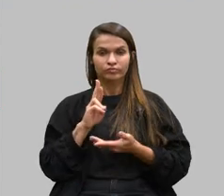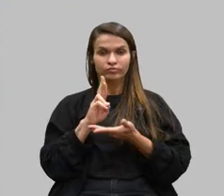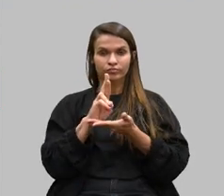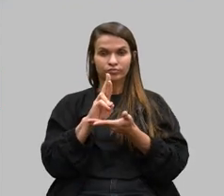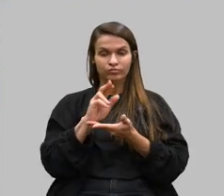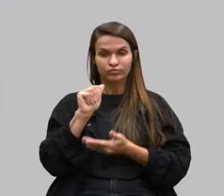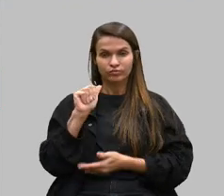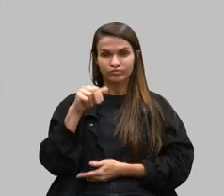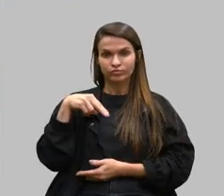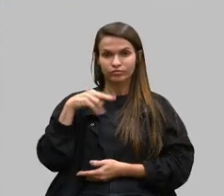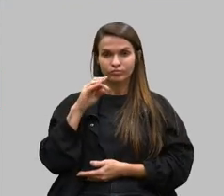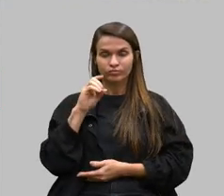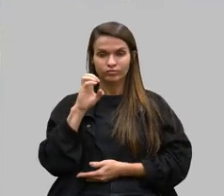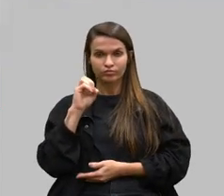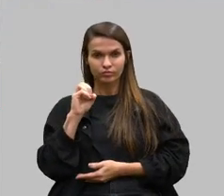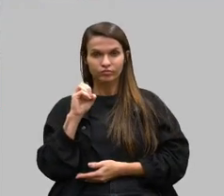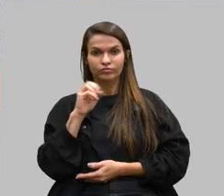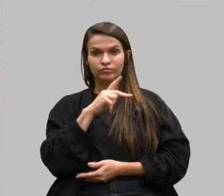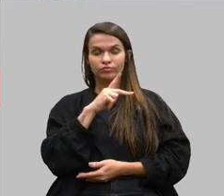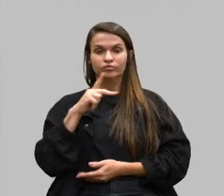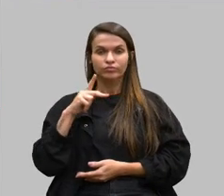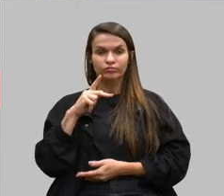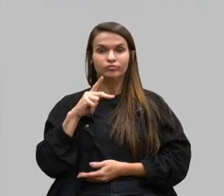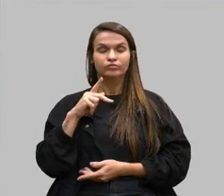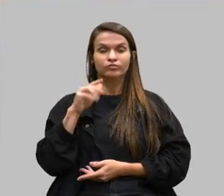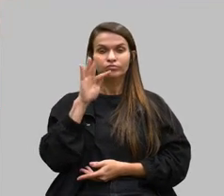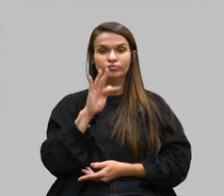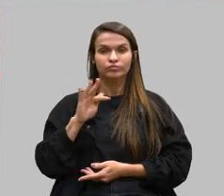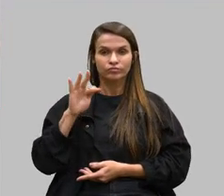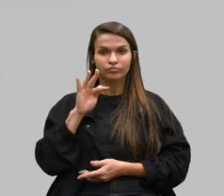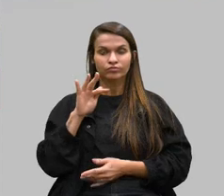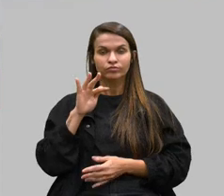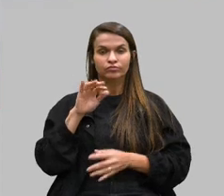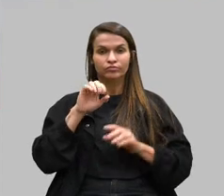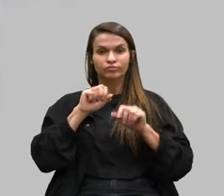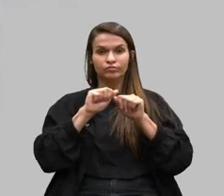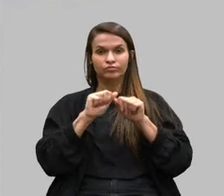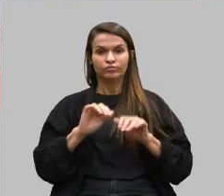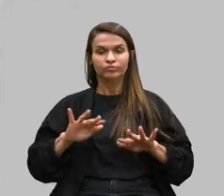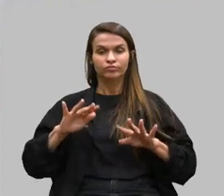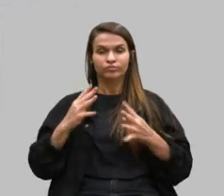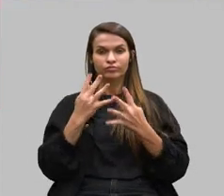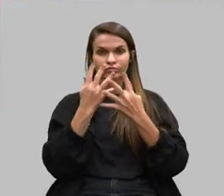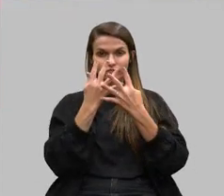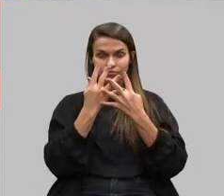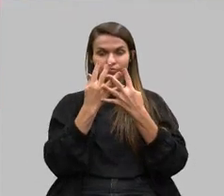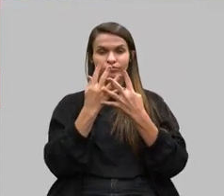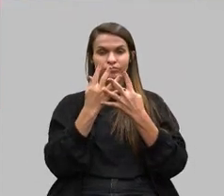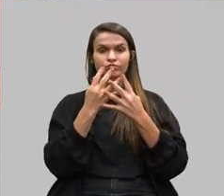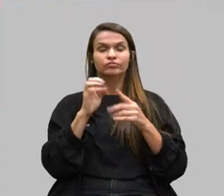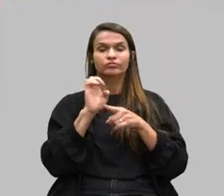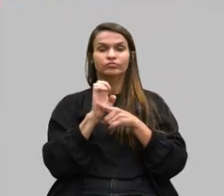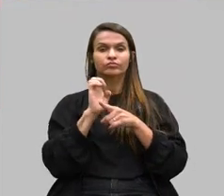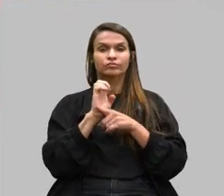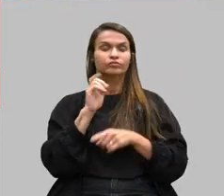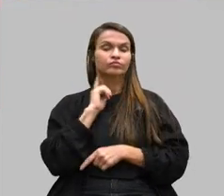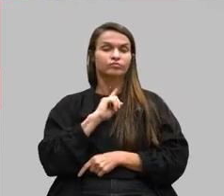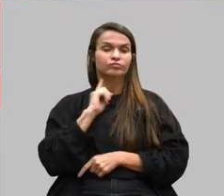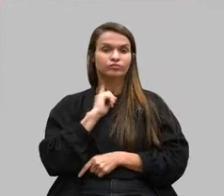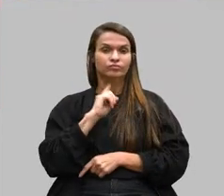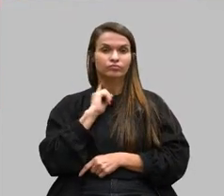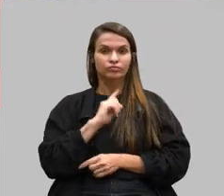salvo presidente da federação da Agricultura e Pecuária do Estado de Minas Gerais Obrigada Deputado